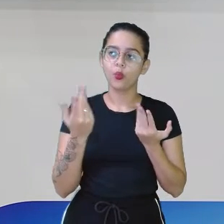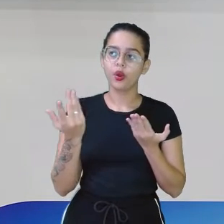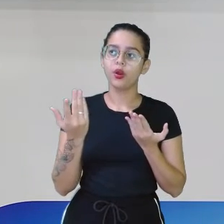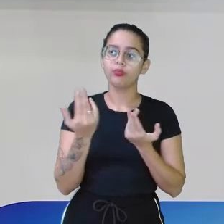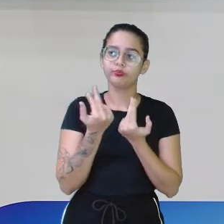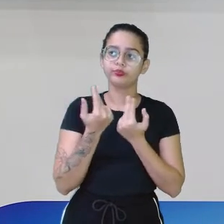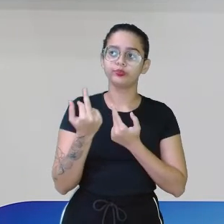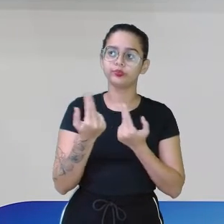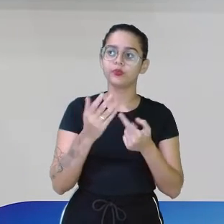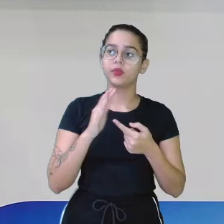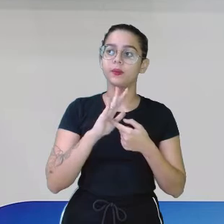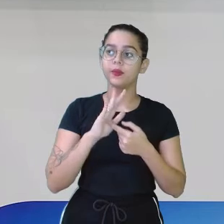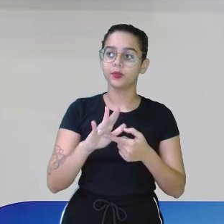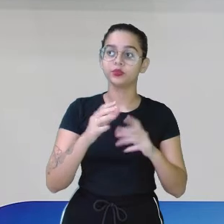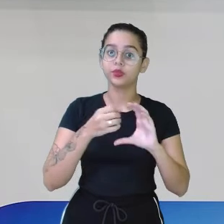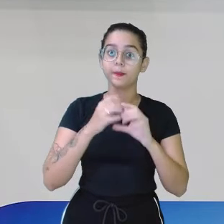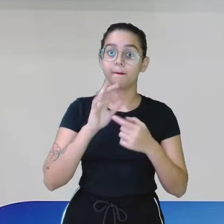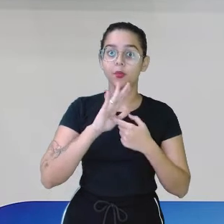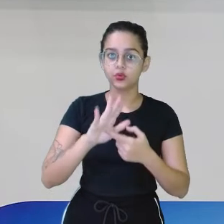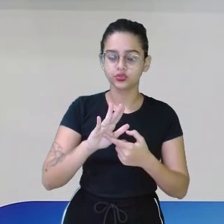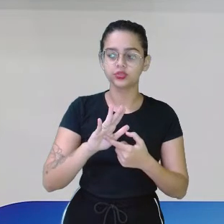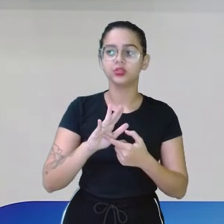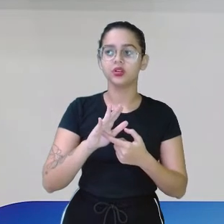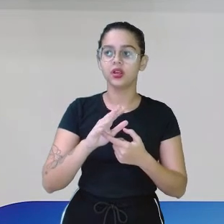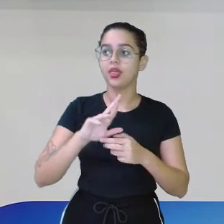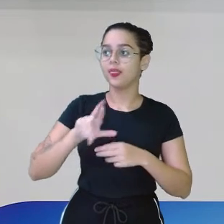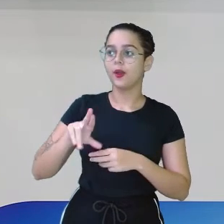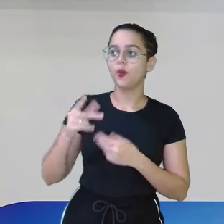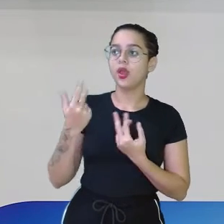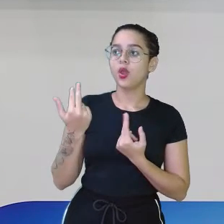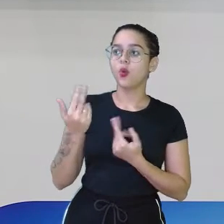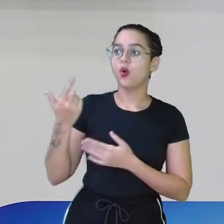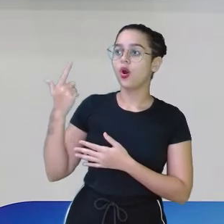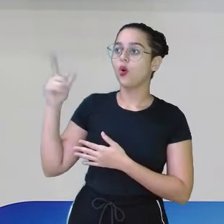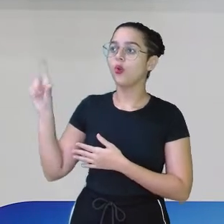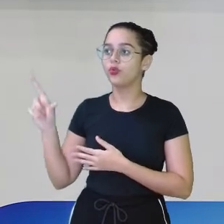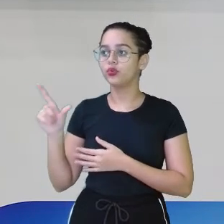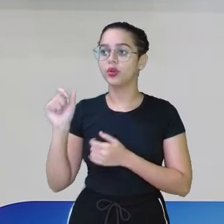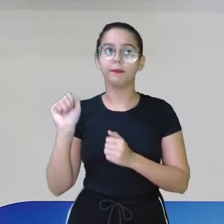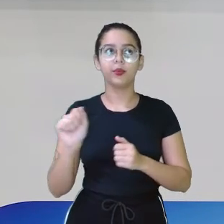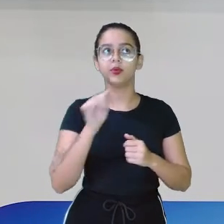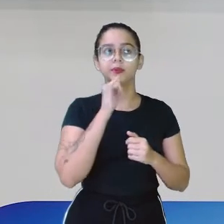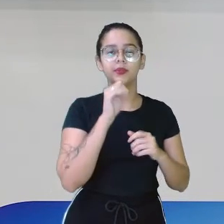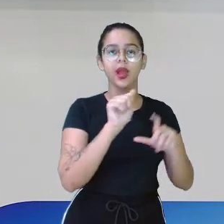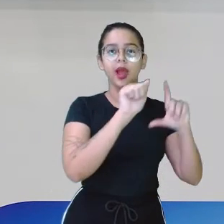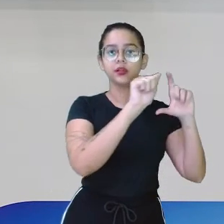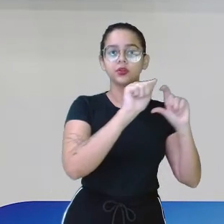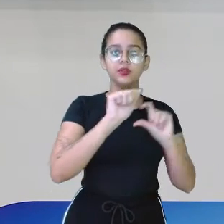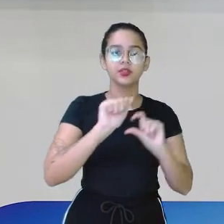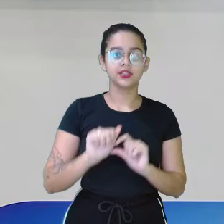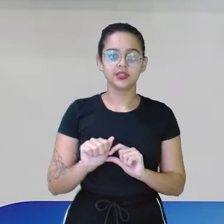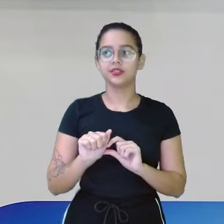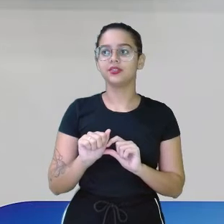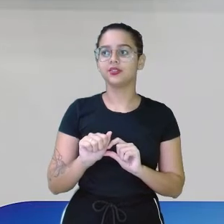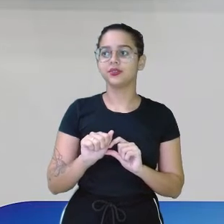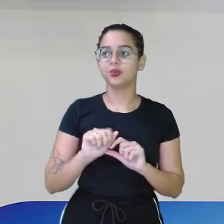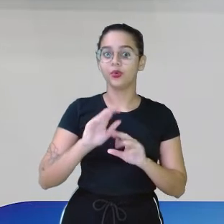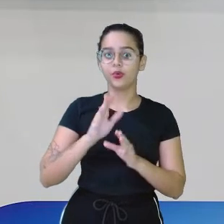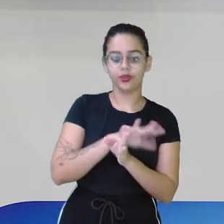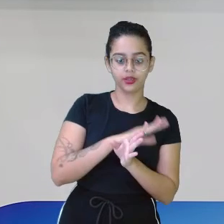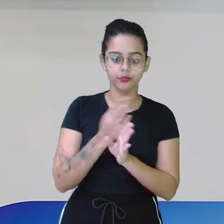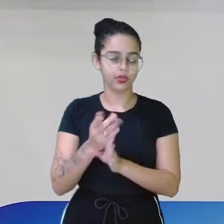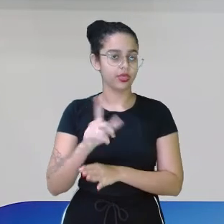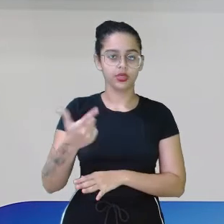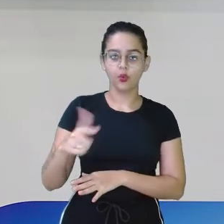para poder se manifestar, tá? Não é igual ao outro que poderia ser azão e azinho, né? O híbrido.